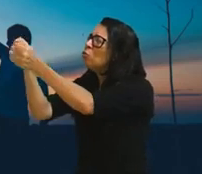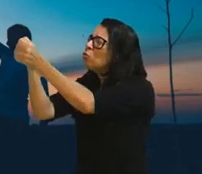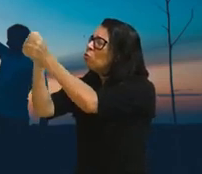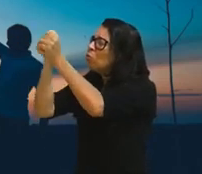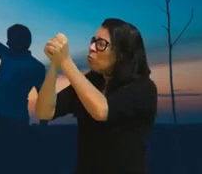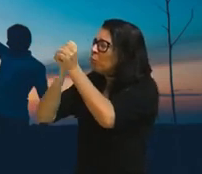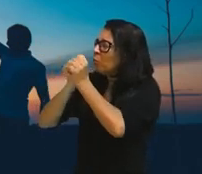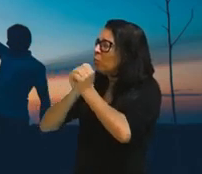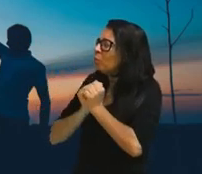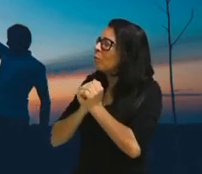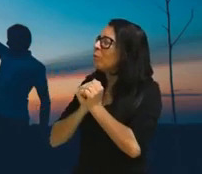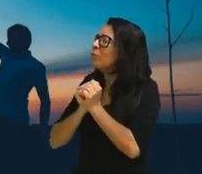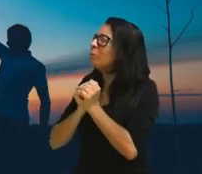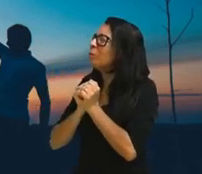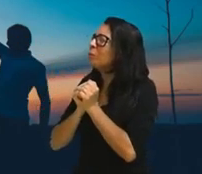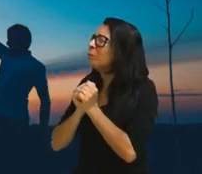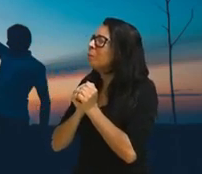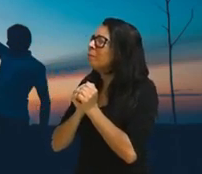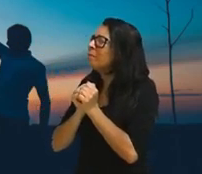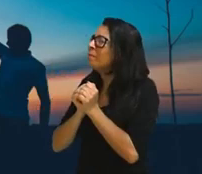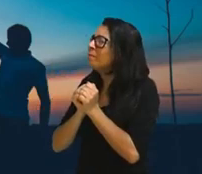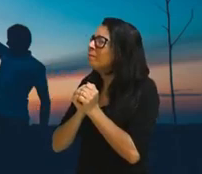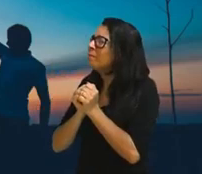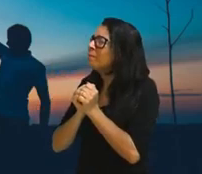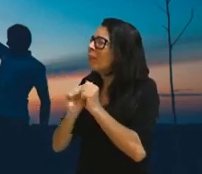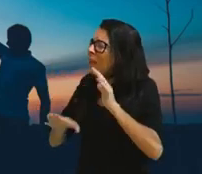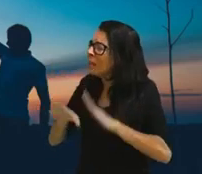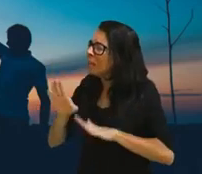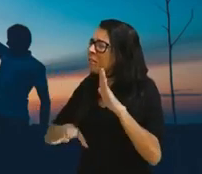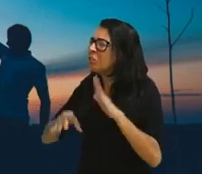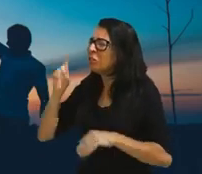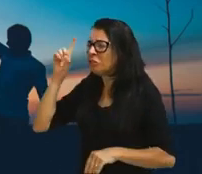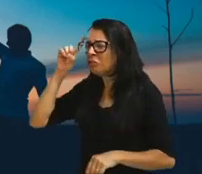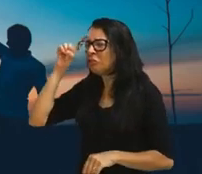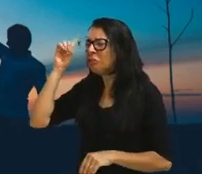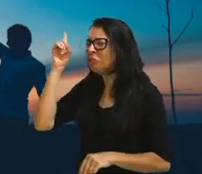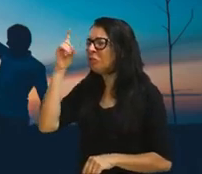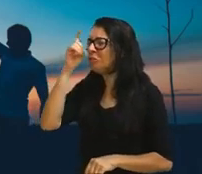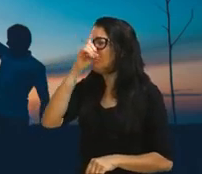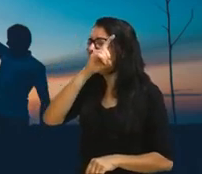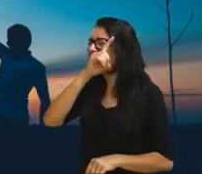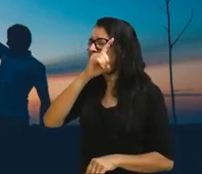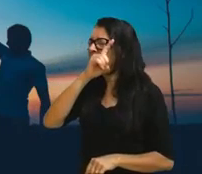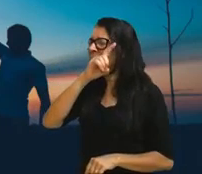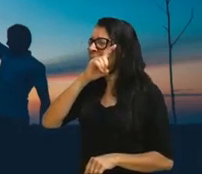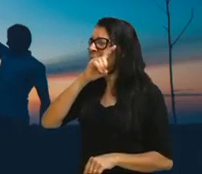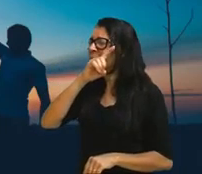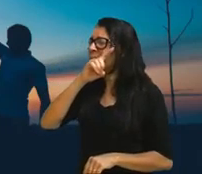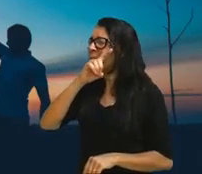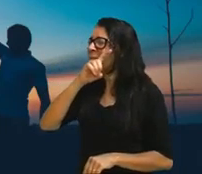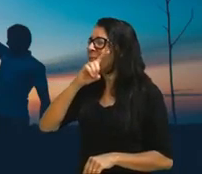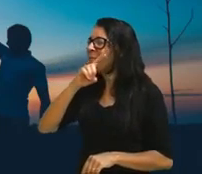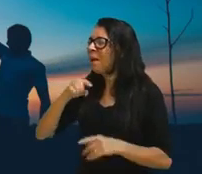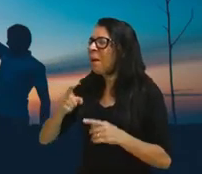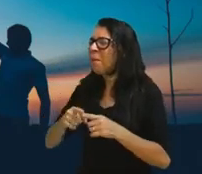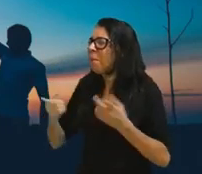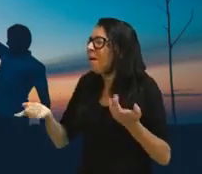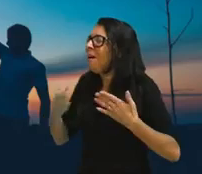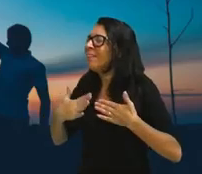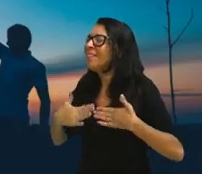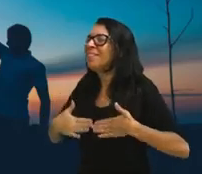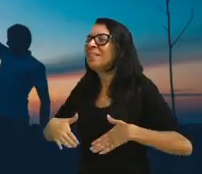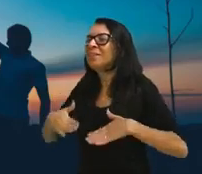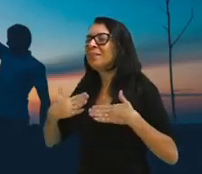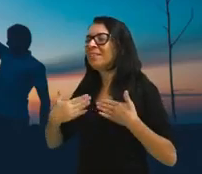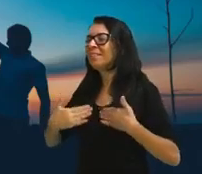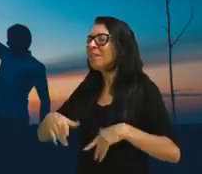difíceis, mas tudo se torna cheio de esperança com a Tua presença.